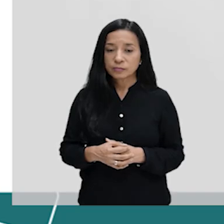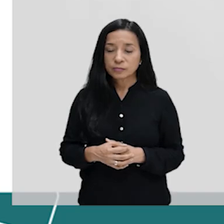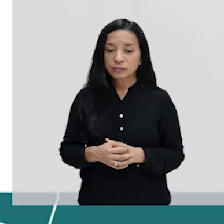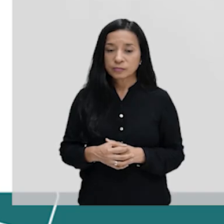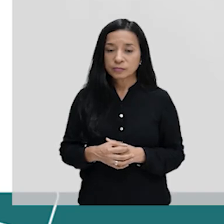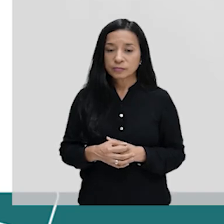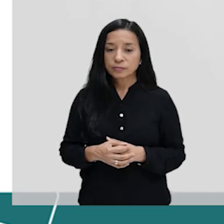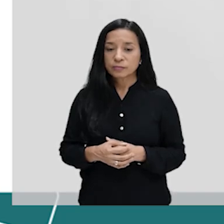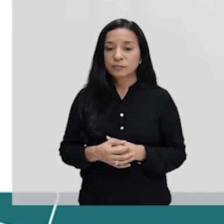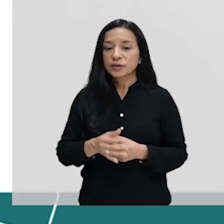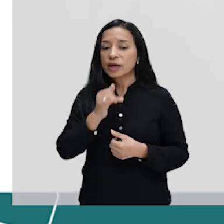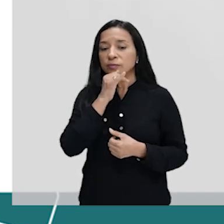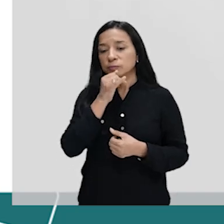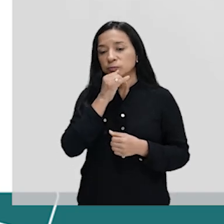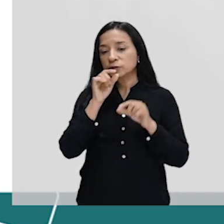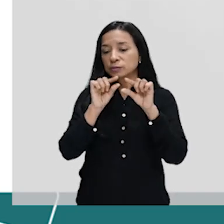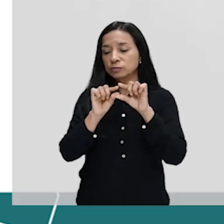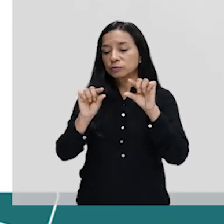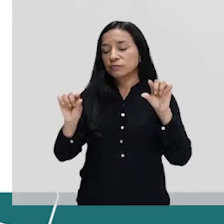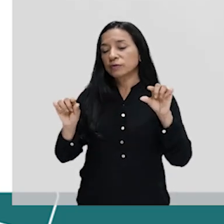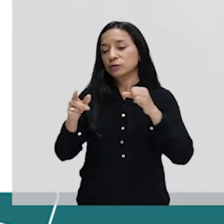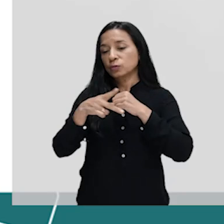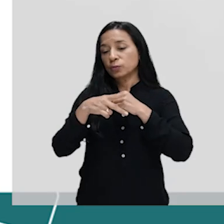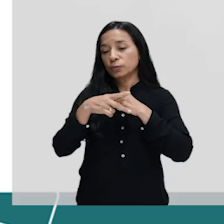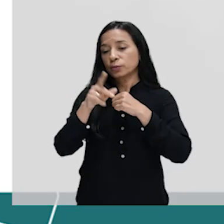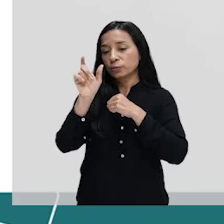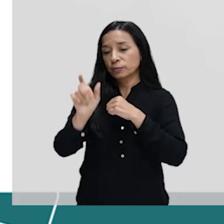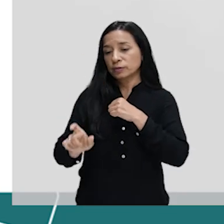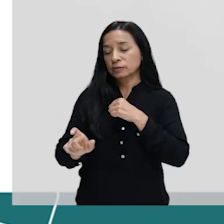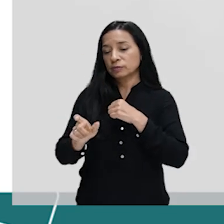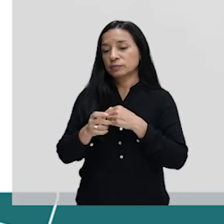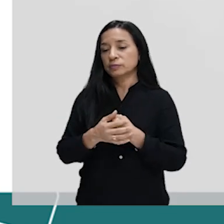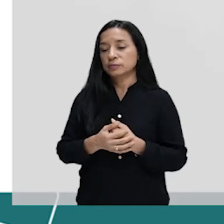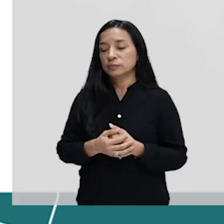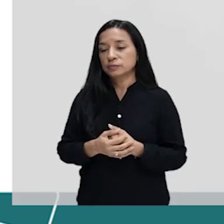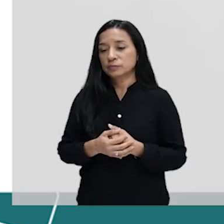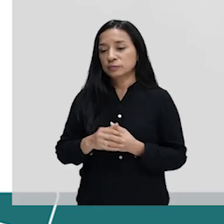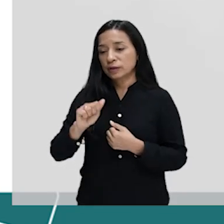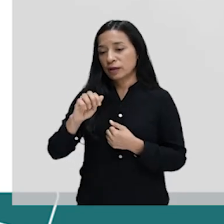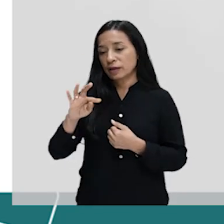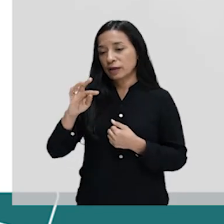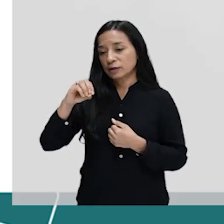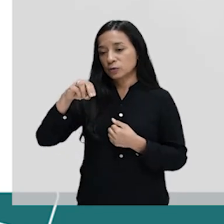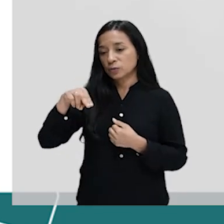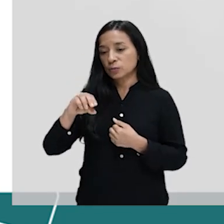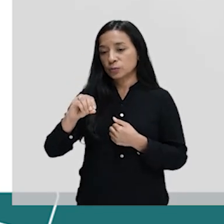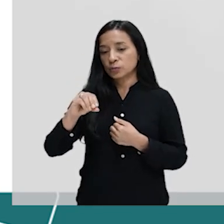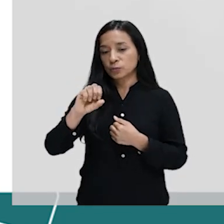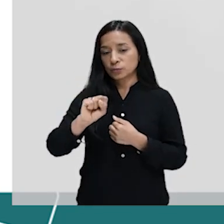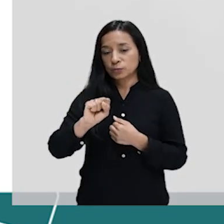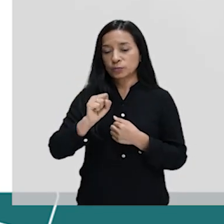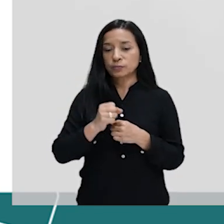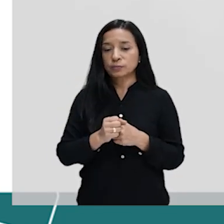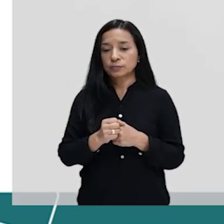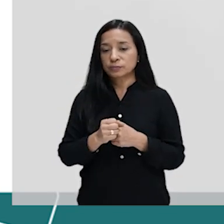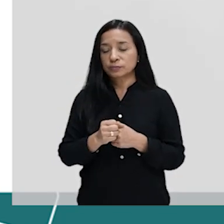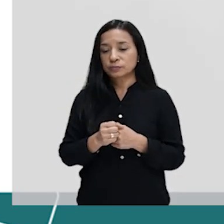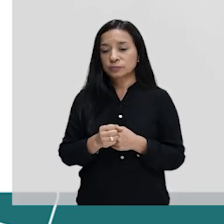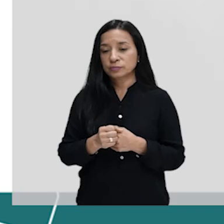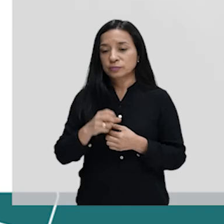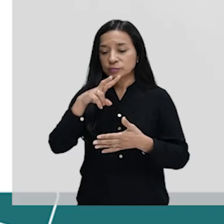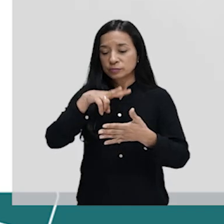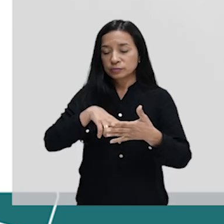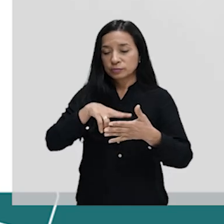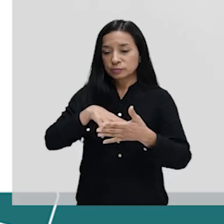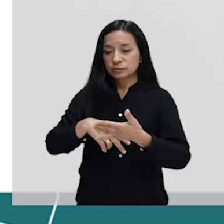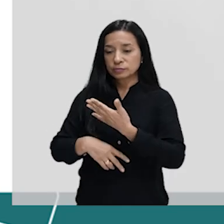e vos. Exemplos de frases com pronomes pessoais do caso oblíquo, átonos. Disse-nos que estava cansado e que